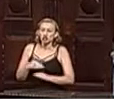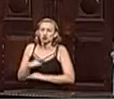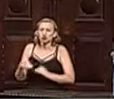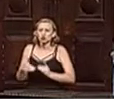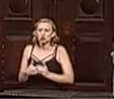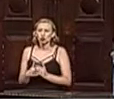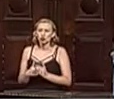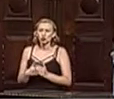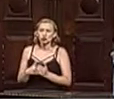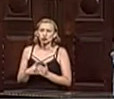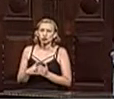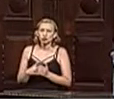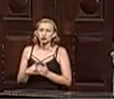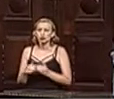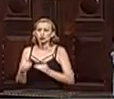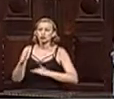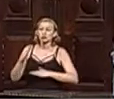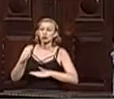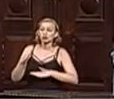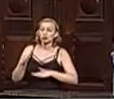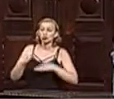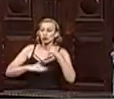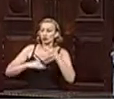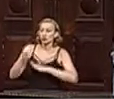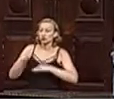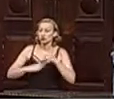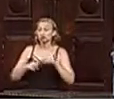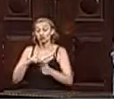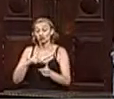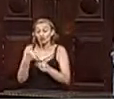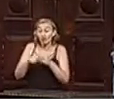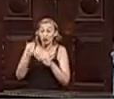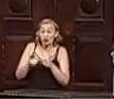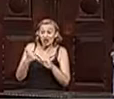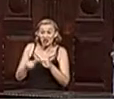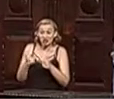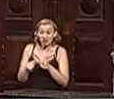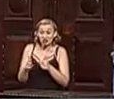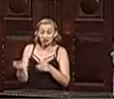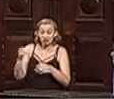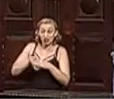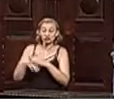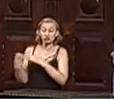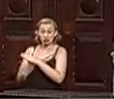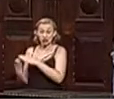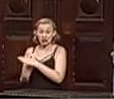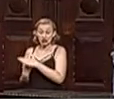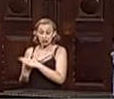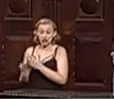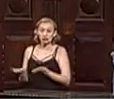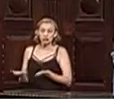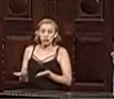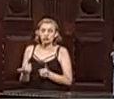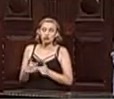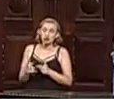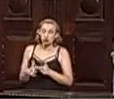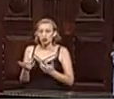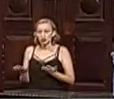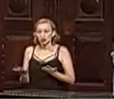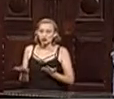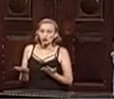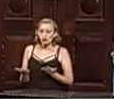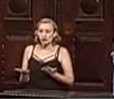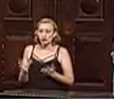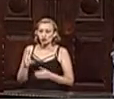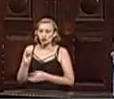níveis de administração, começamos a ter problemas na capacidade operacional da empresa. E problemas na capacidade operacional